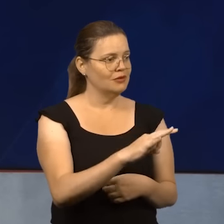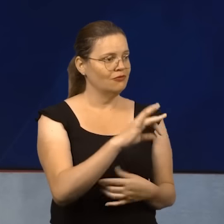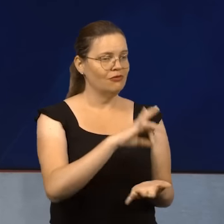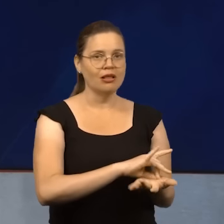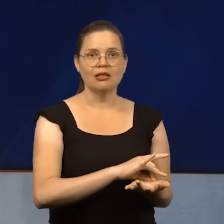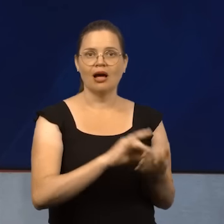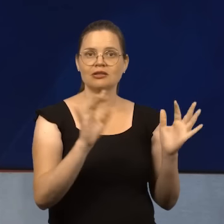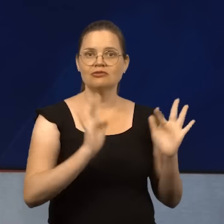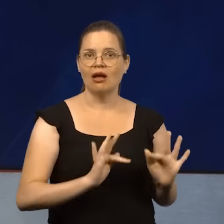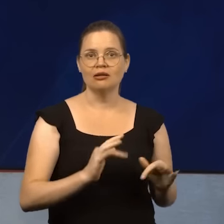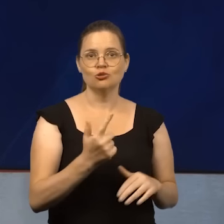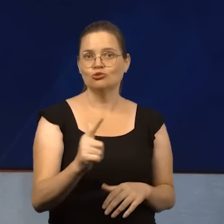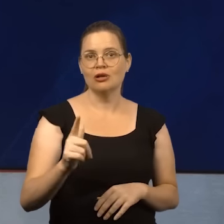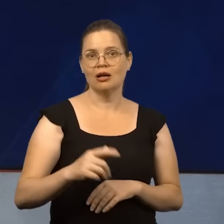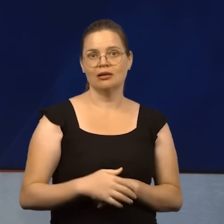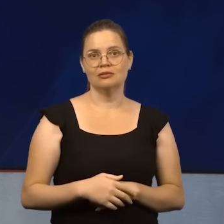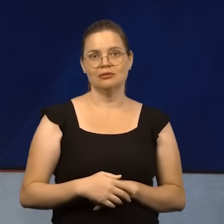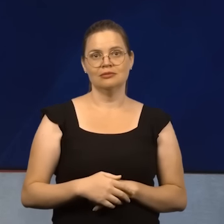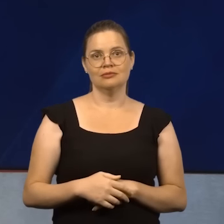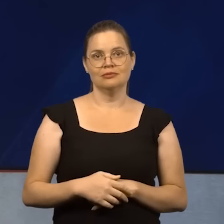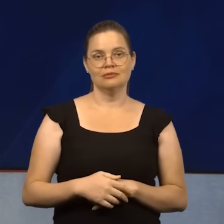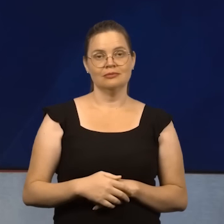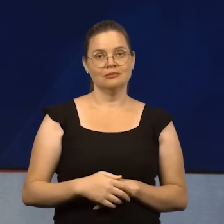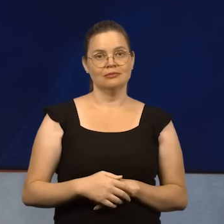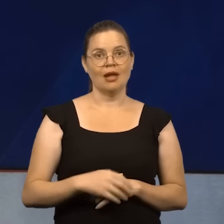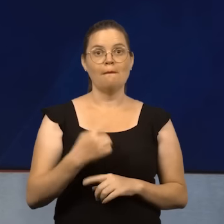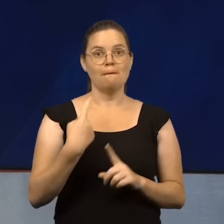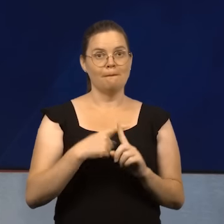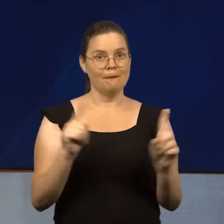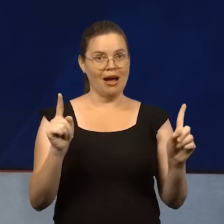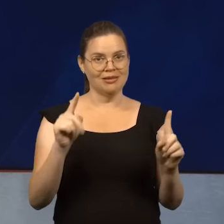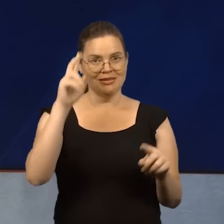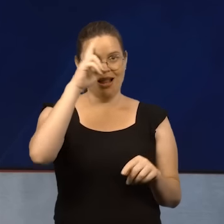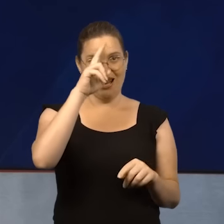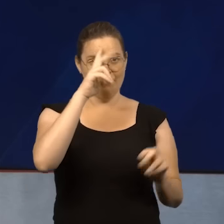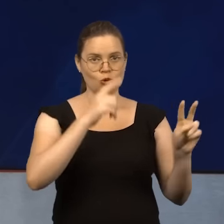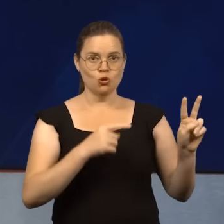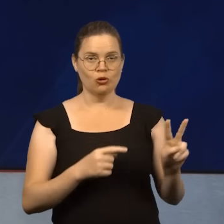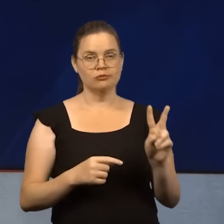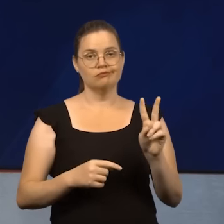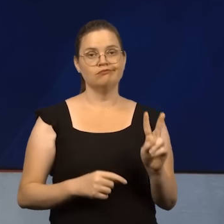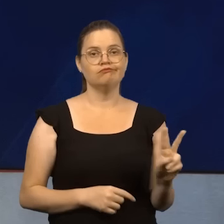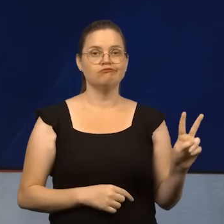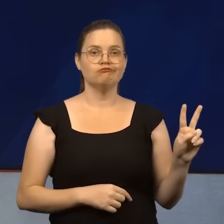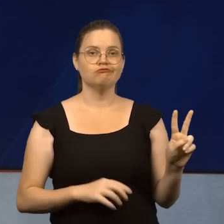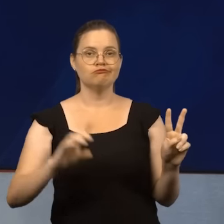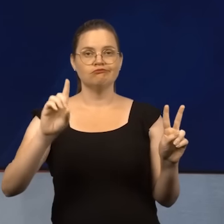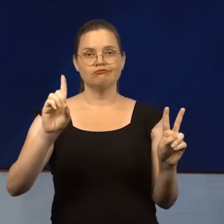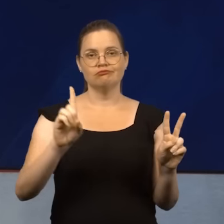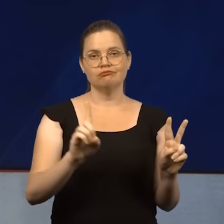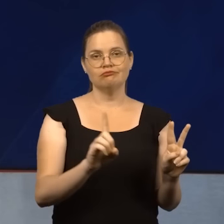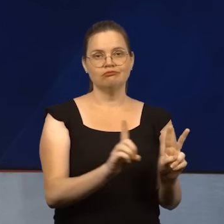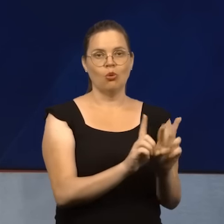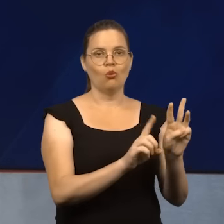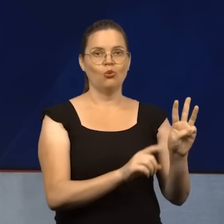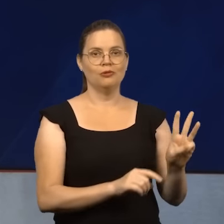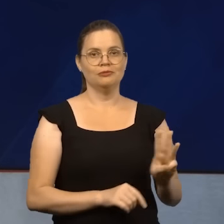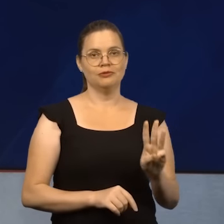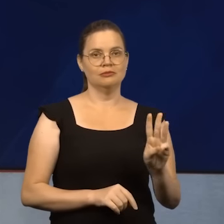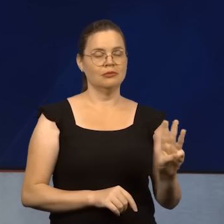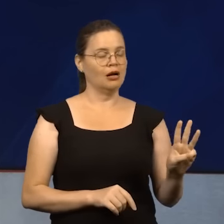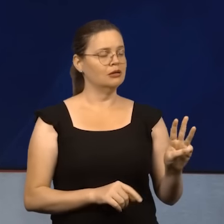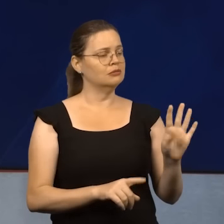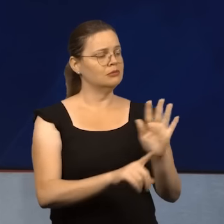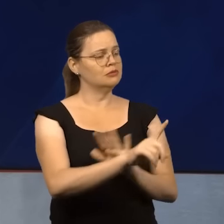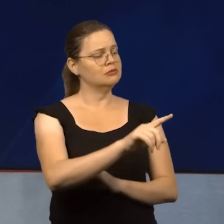Mas Jesus Cristo começou a andar com aqueles homens e perguntou a eles: por que vocês estão tão tristes?